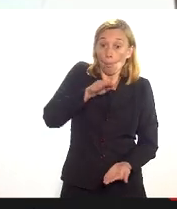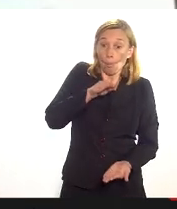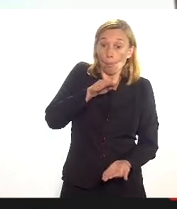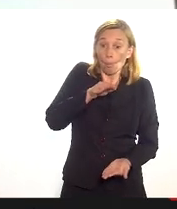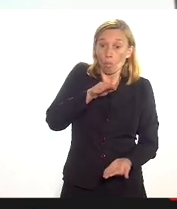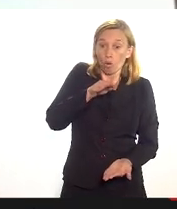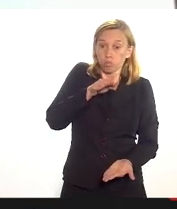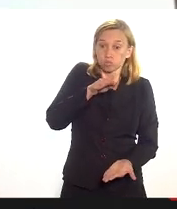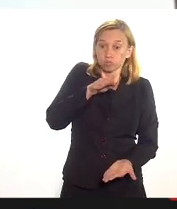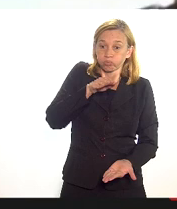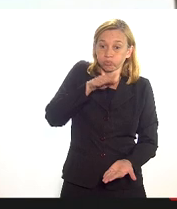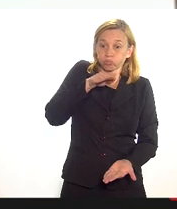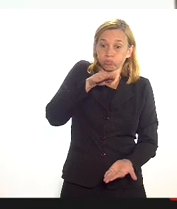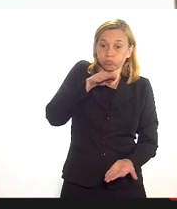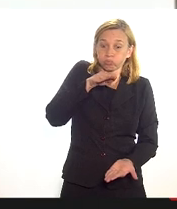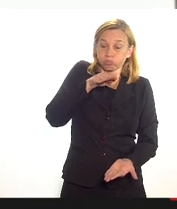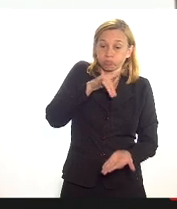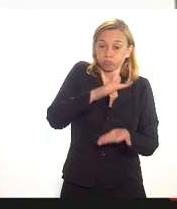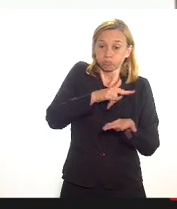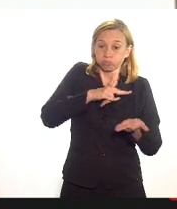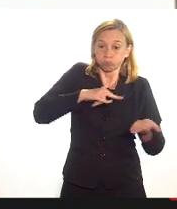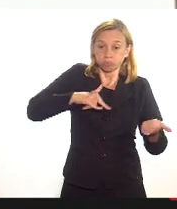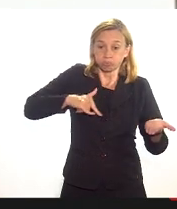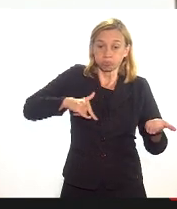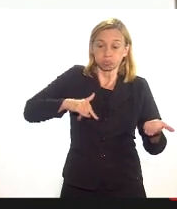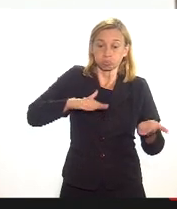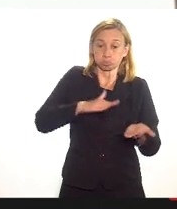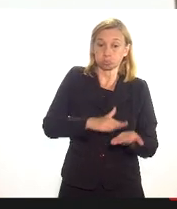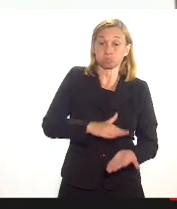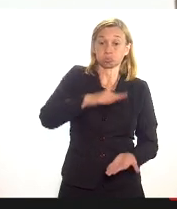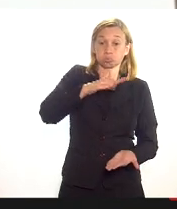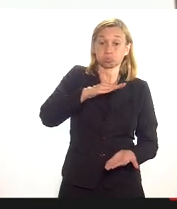uma pilha de documentos, de